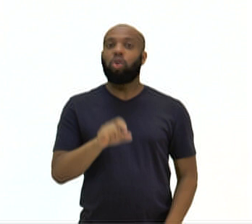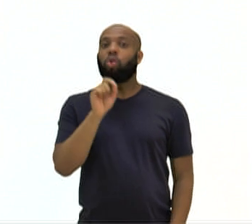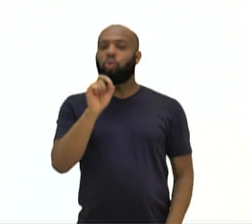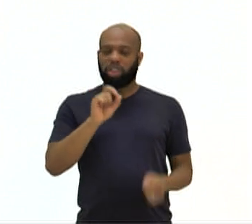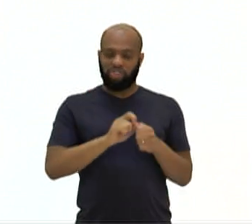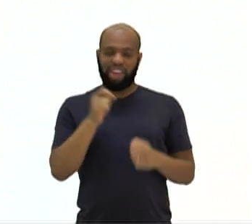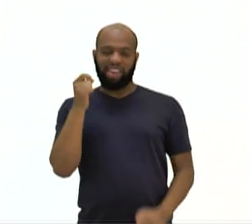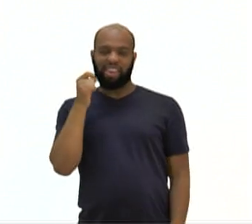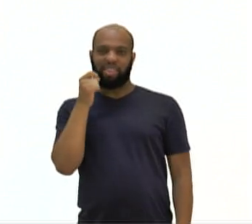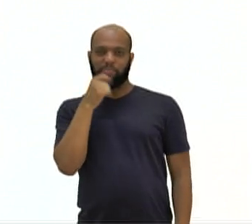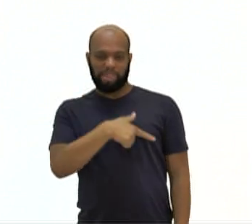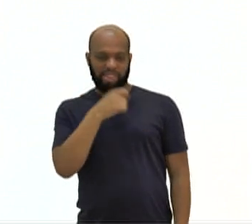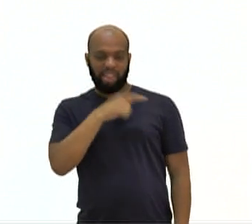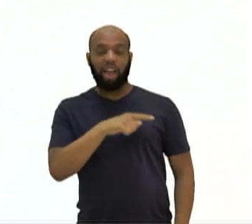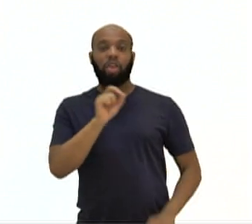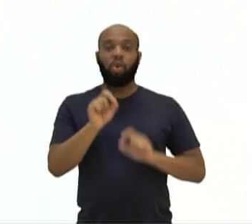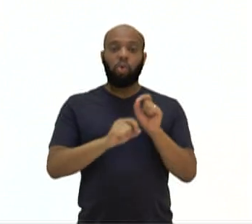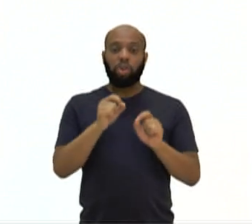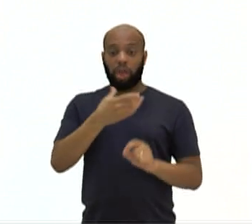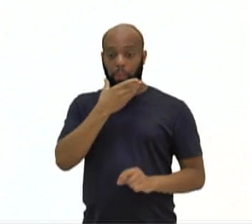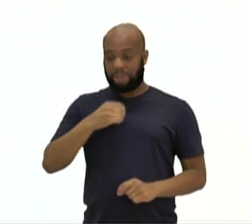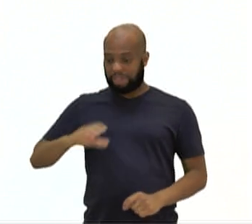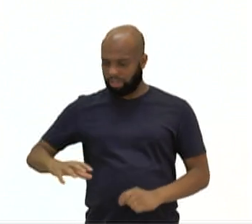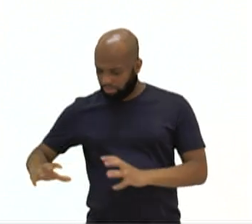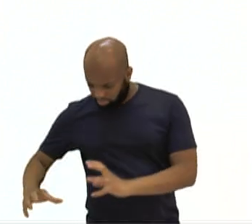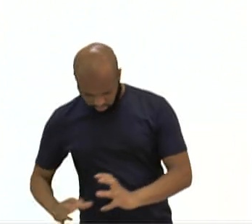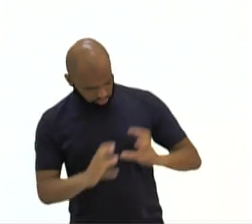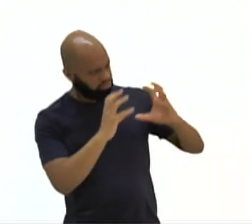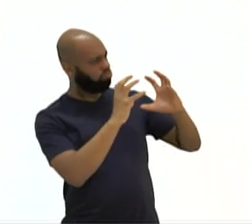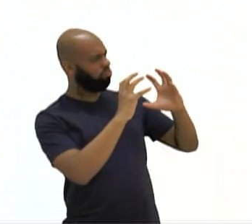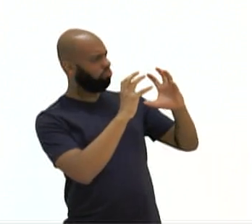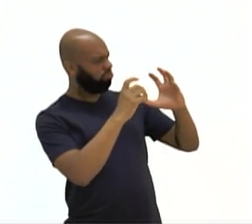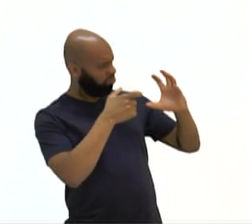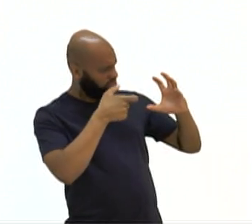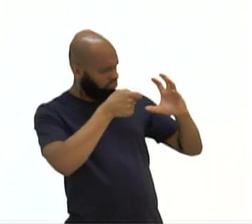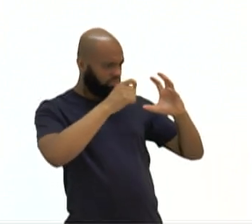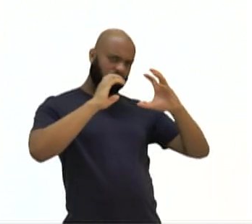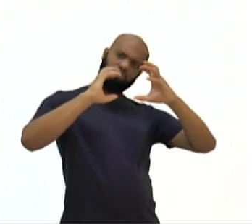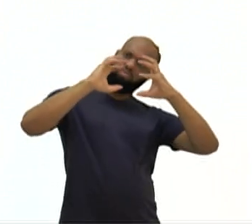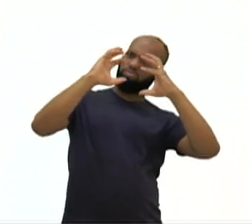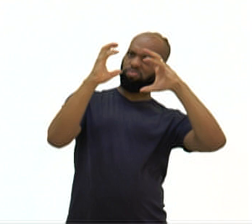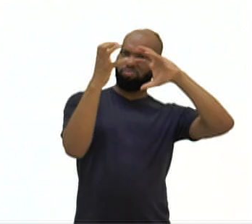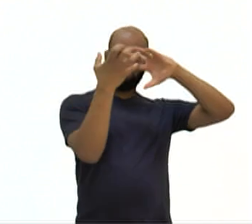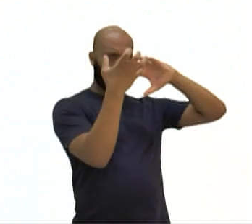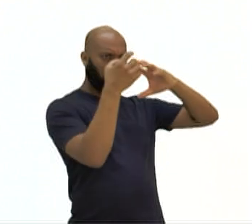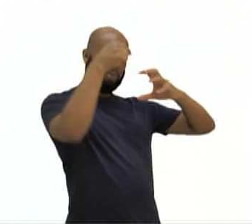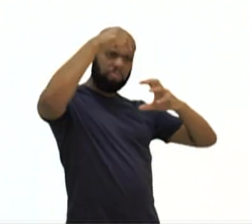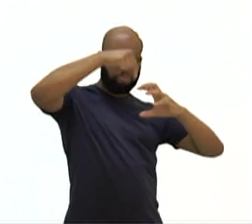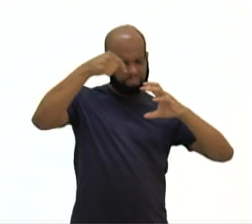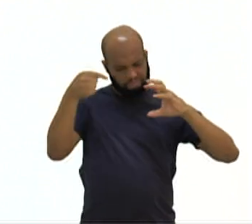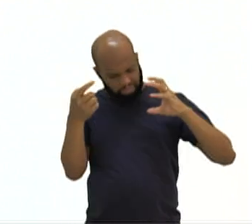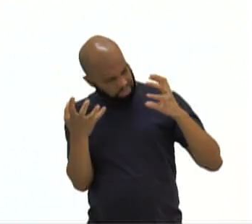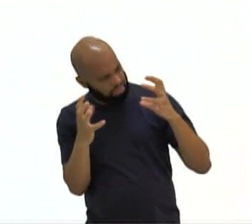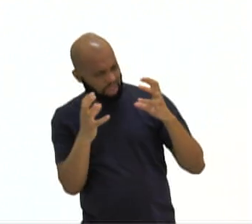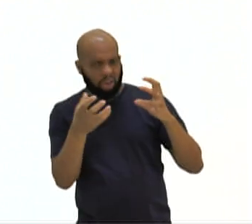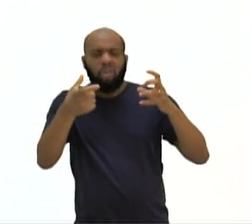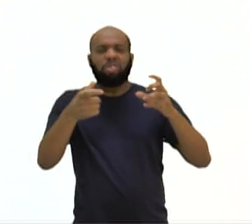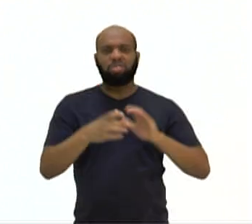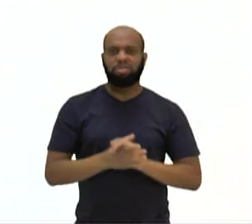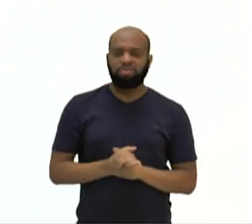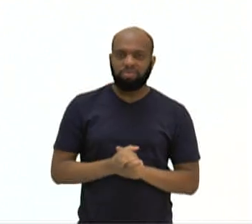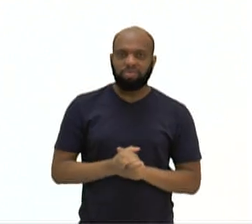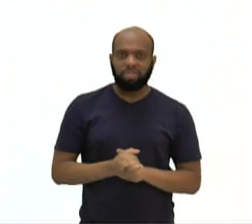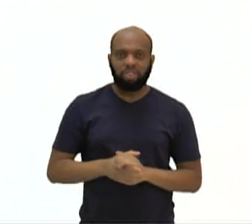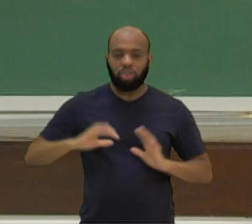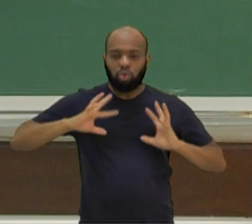causa humor ali é o fato do menino pensar que a bola era um brinquedo de ligar. Não é uma coisa muito normal, não é mesmo? Todo mundo sabe